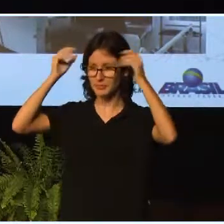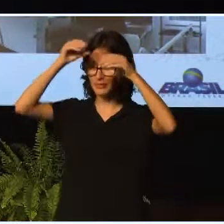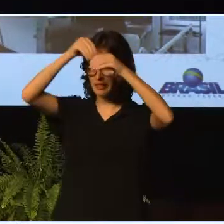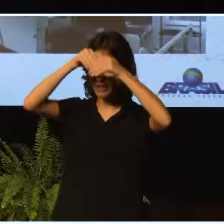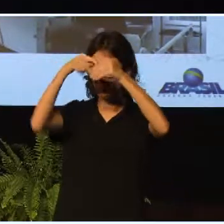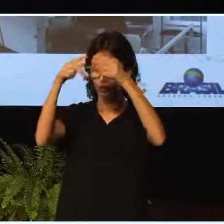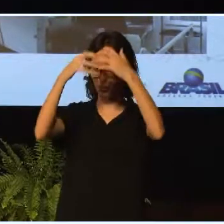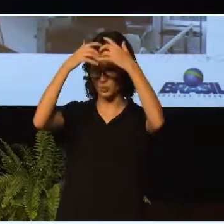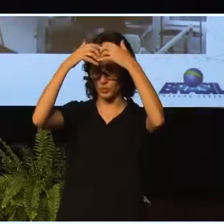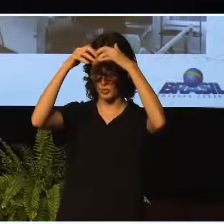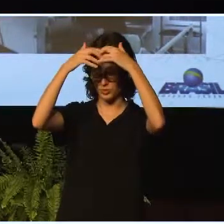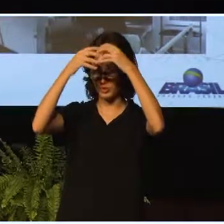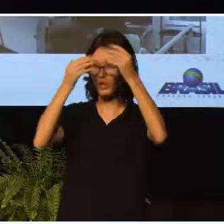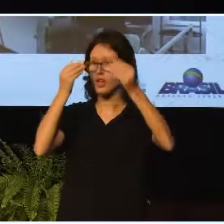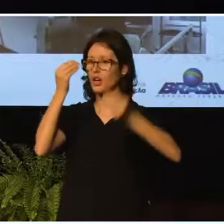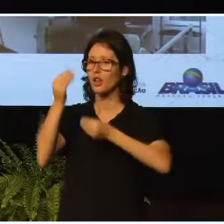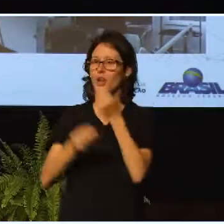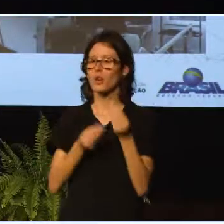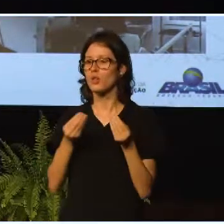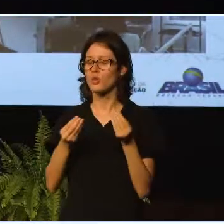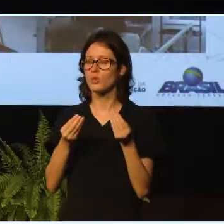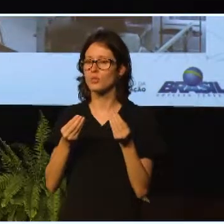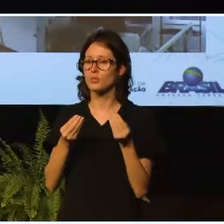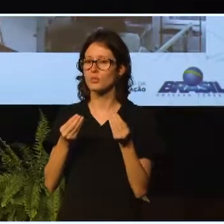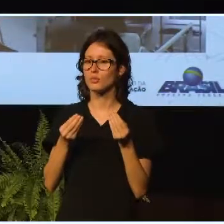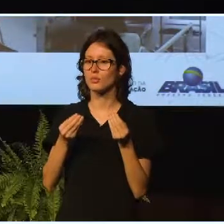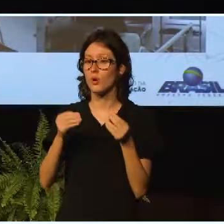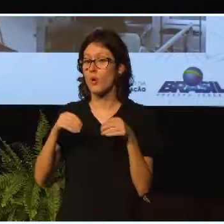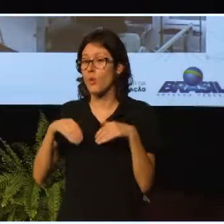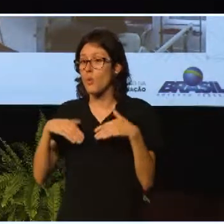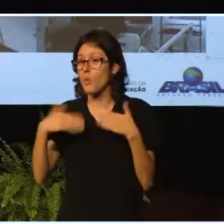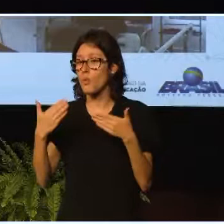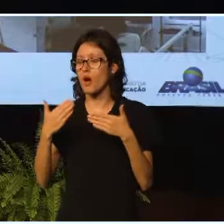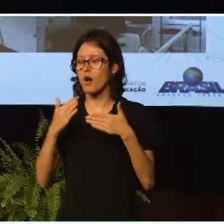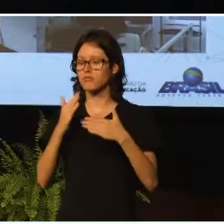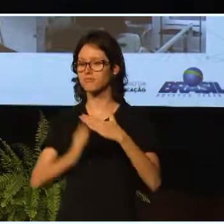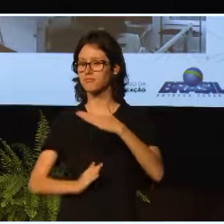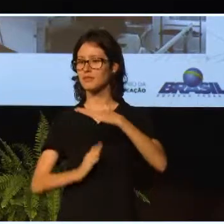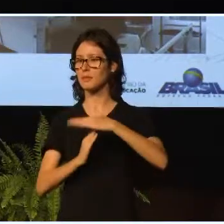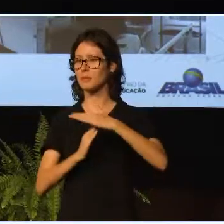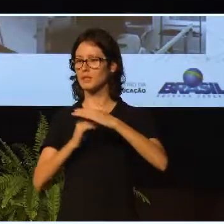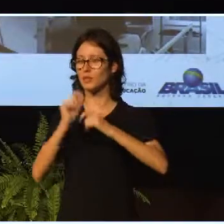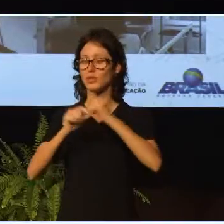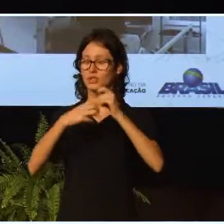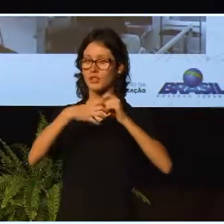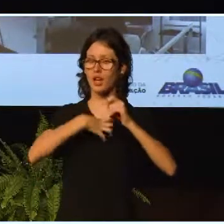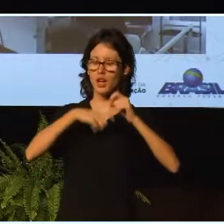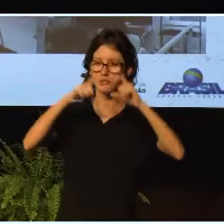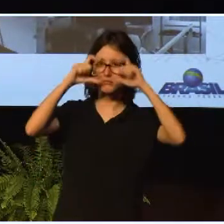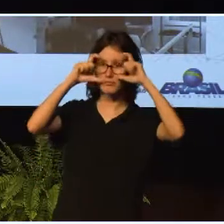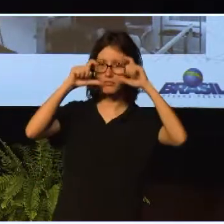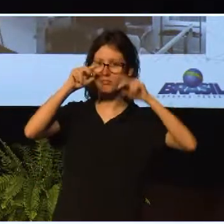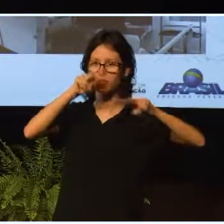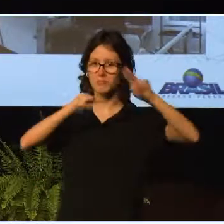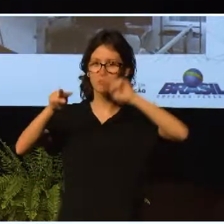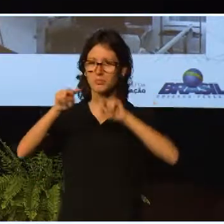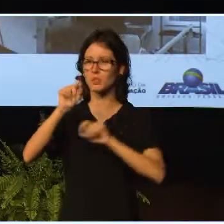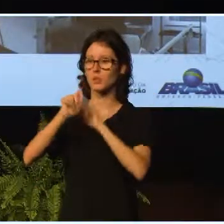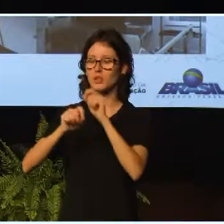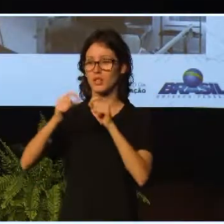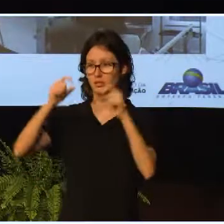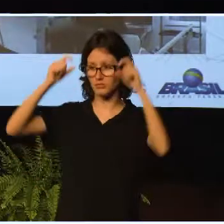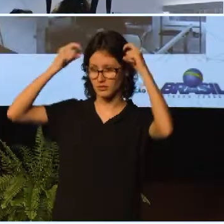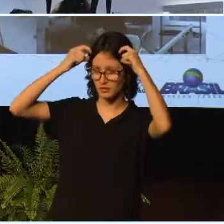implantados no seu cérebro, como que seria, ou qual seria o limite da realidade virtual? Que tipo de eletrodo é